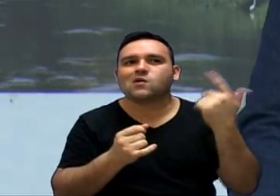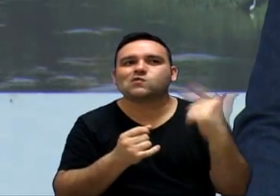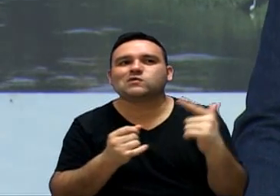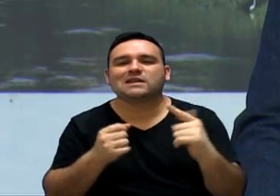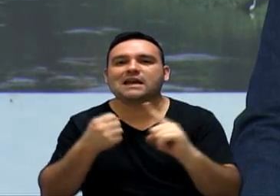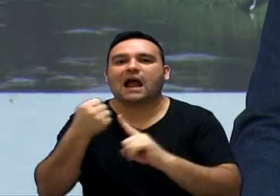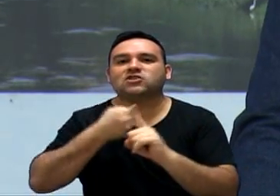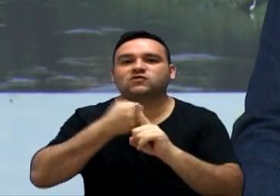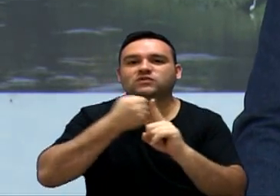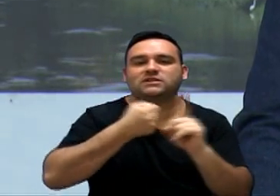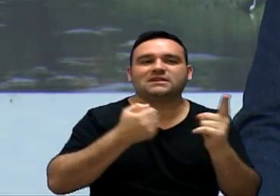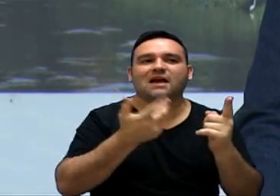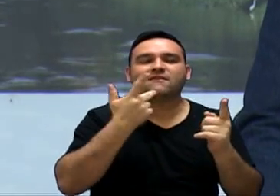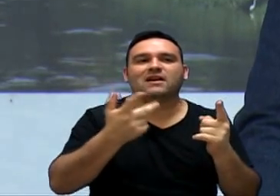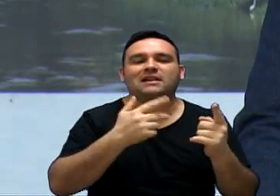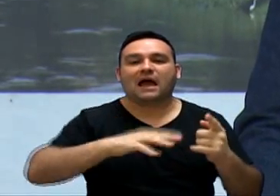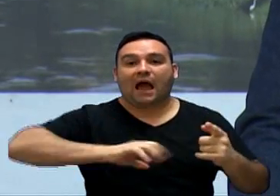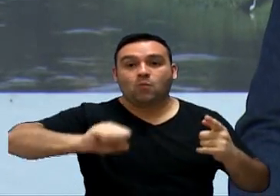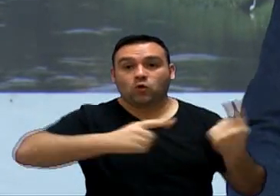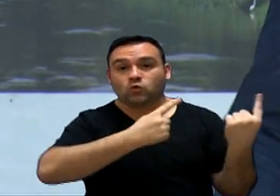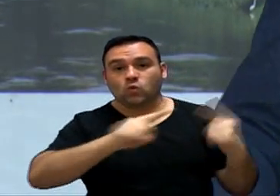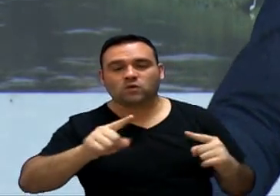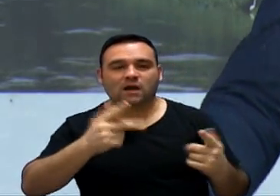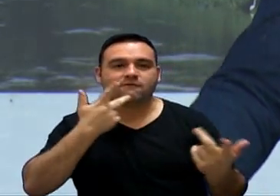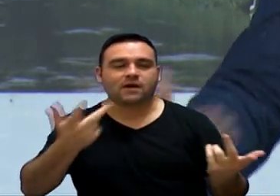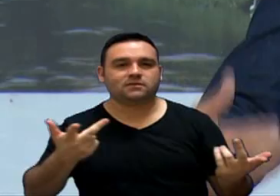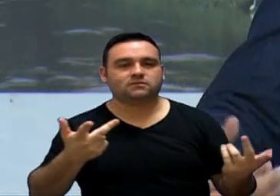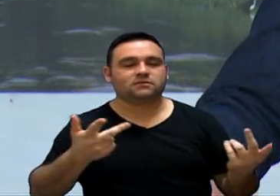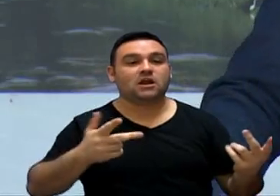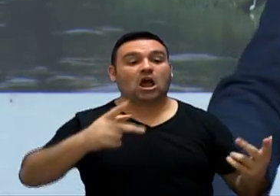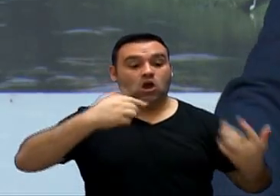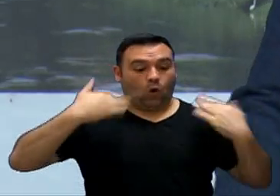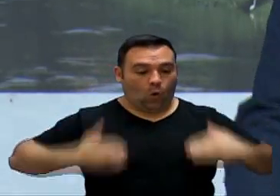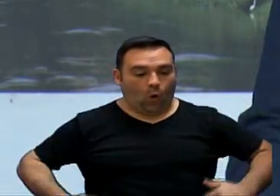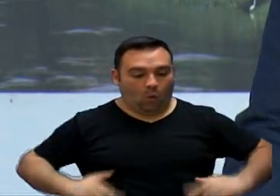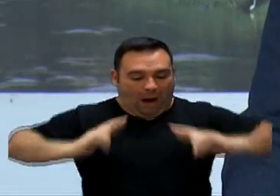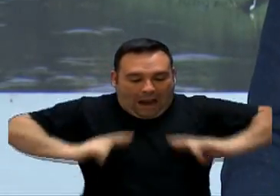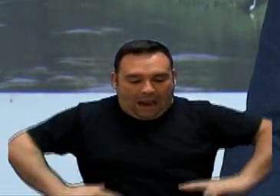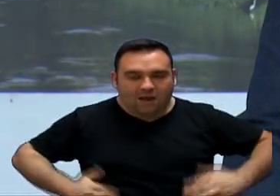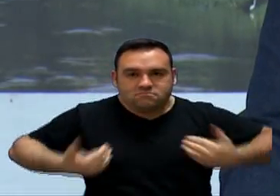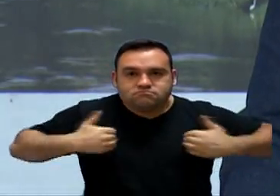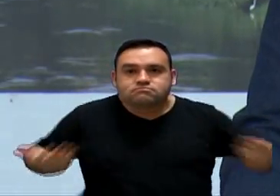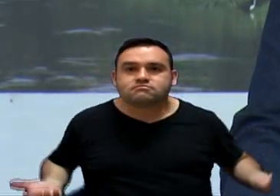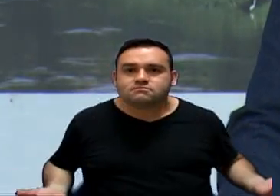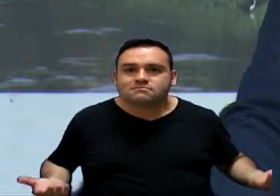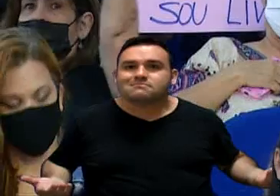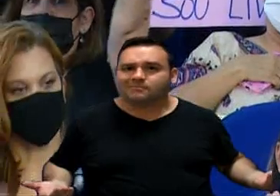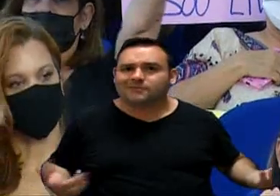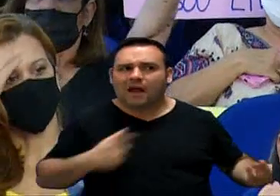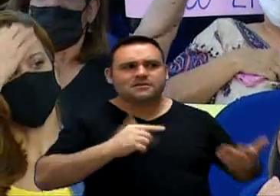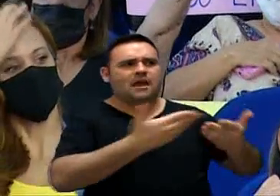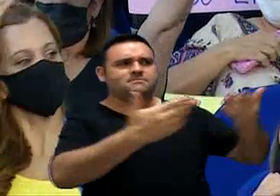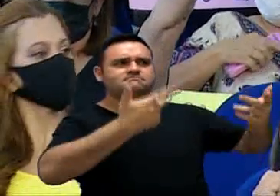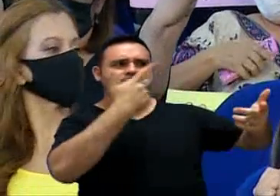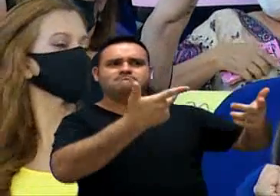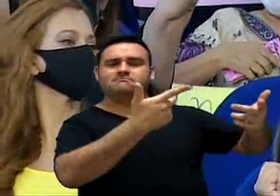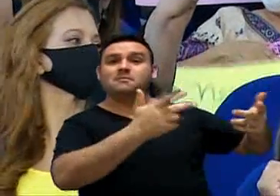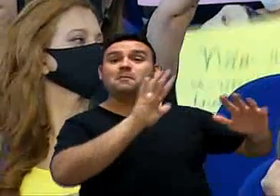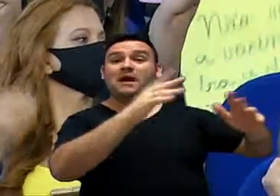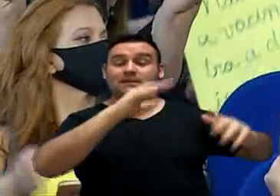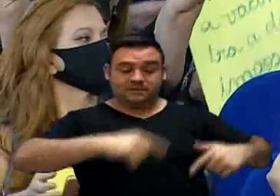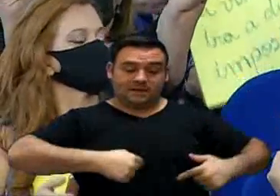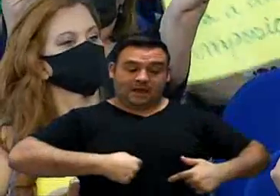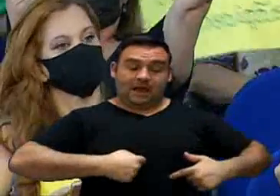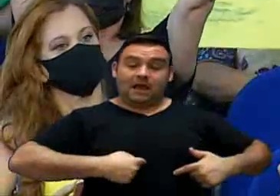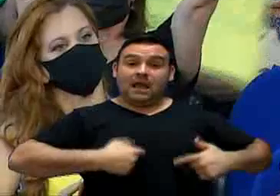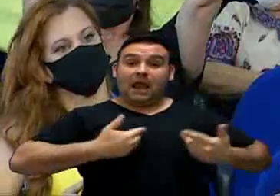existem ativistas aí que, para falar contra o aborto, dizem nossos corpos, nossas regras? E eles esquecem que o feto